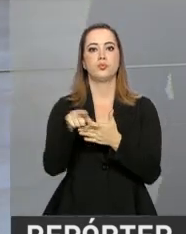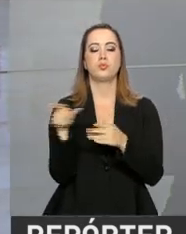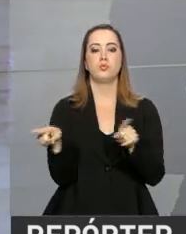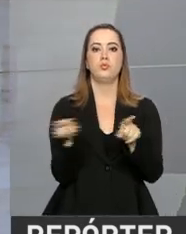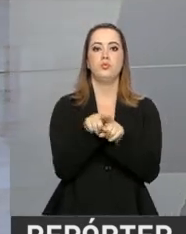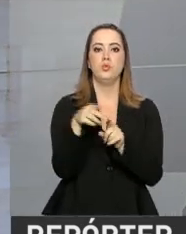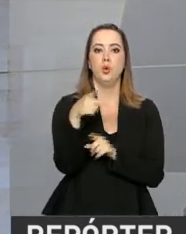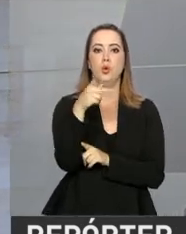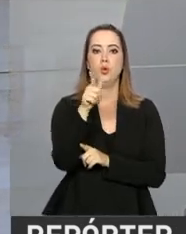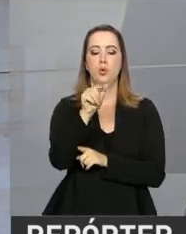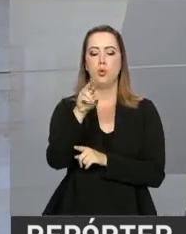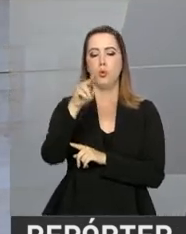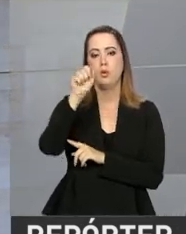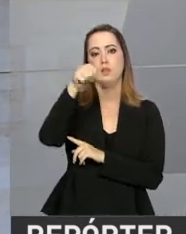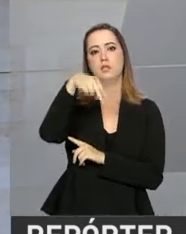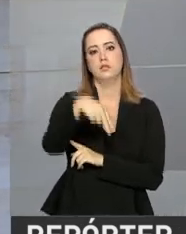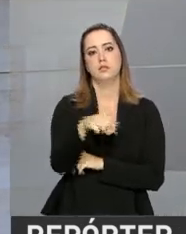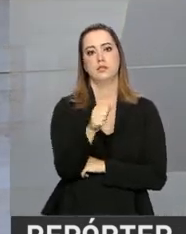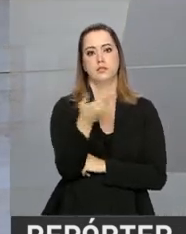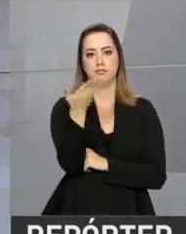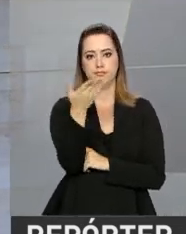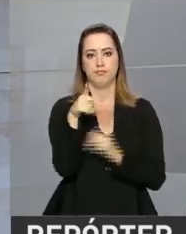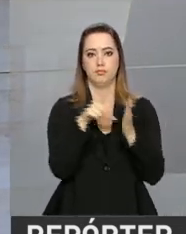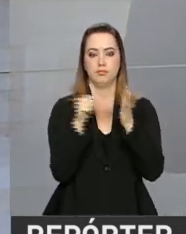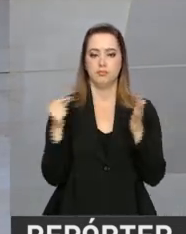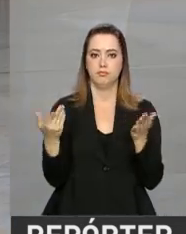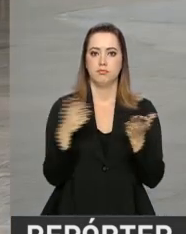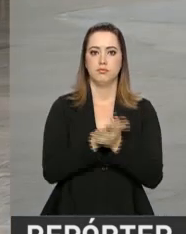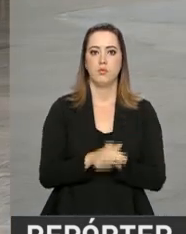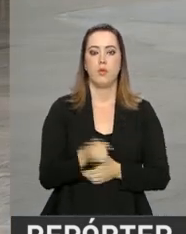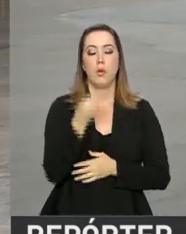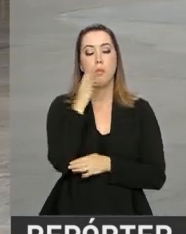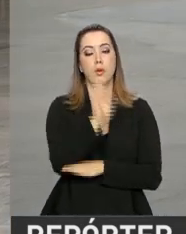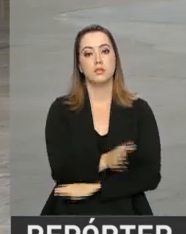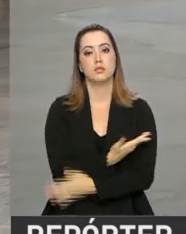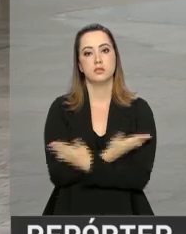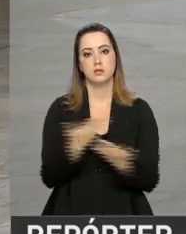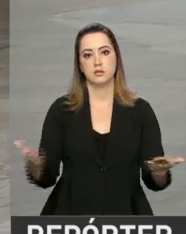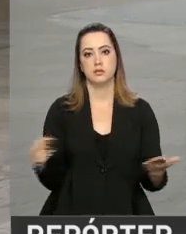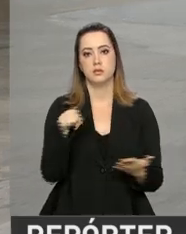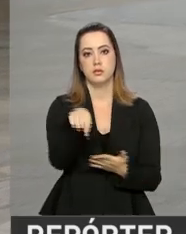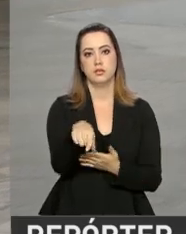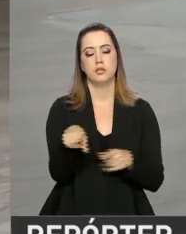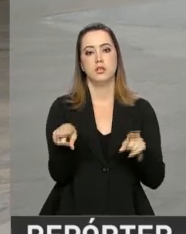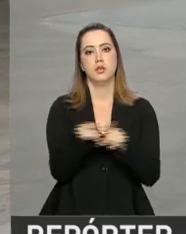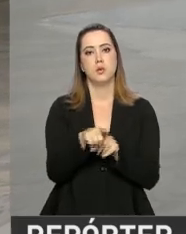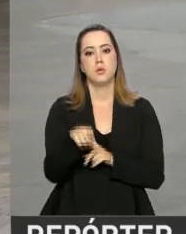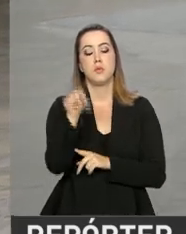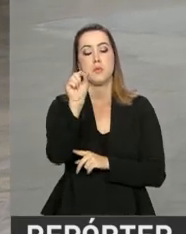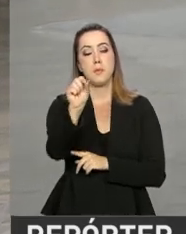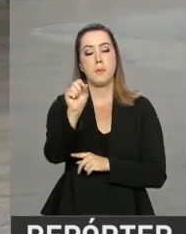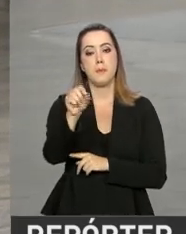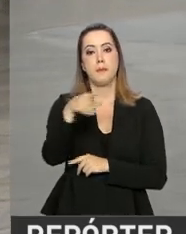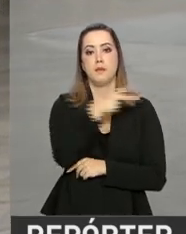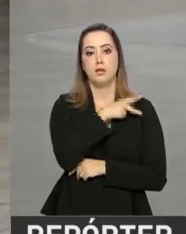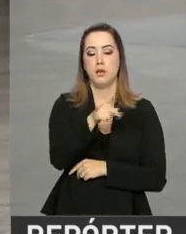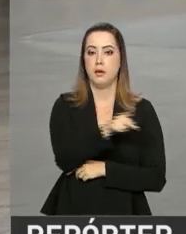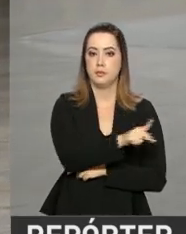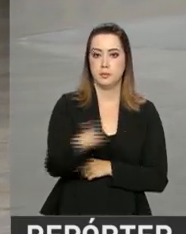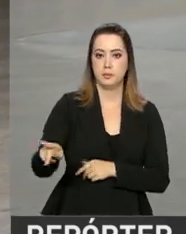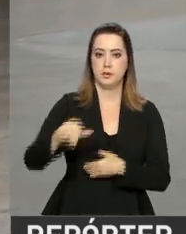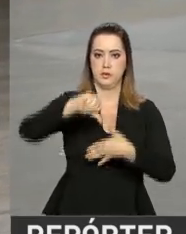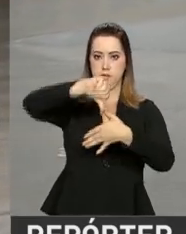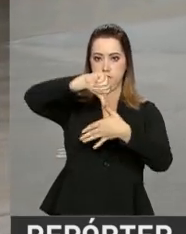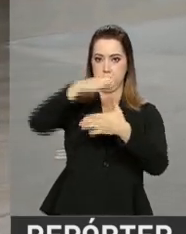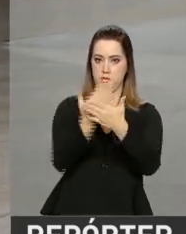está no Palácio do Planalto. Boa tarde, Luana. Olá, José Luiz. Boa tarde a todos. A presidência do Mercosul é revezada